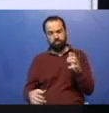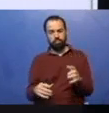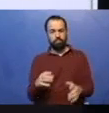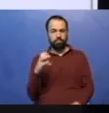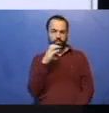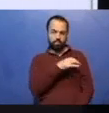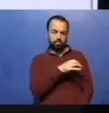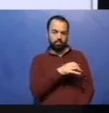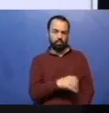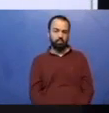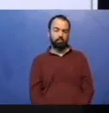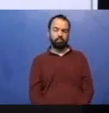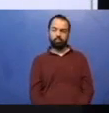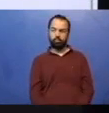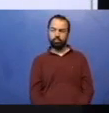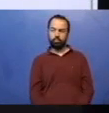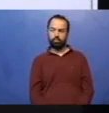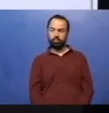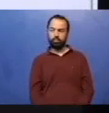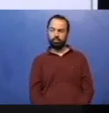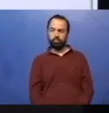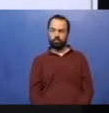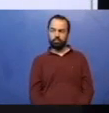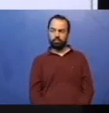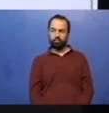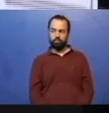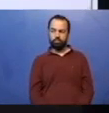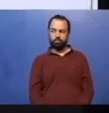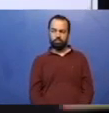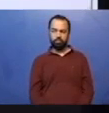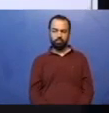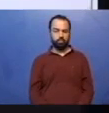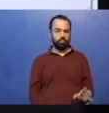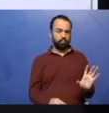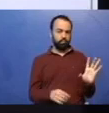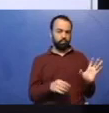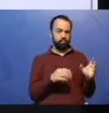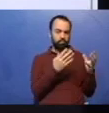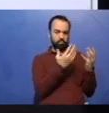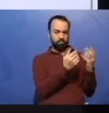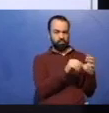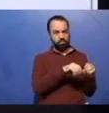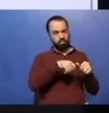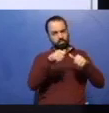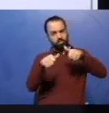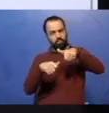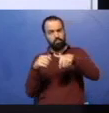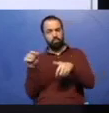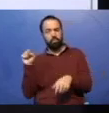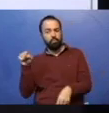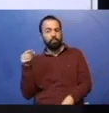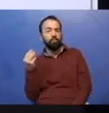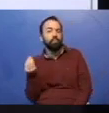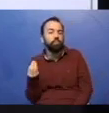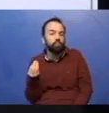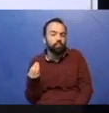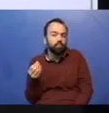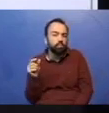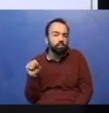perdeu calor. Perdeu calor, ela no estado gasoso passa para o